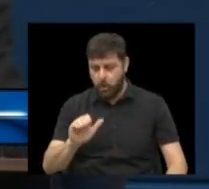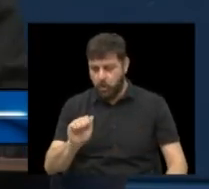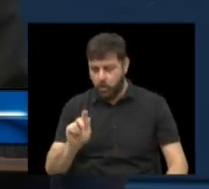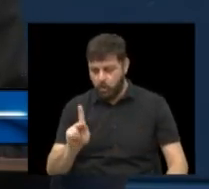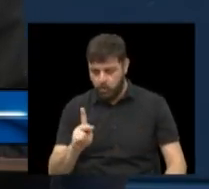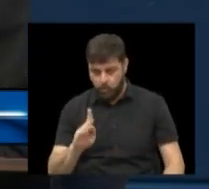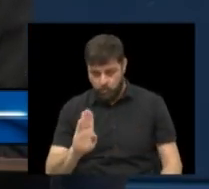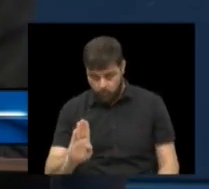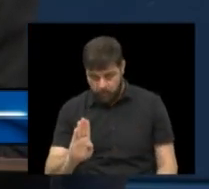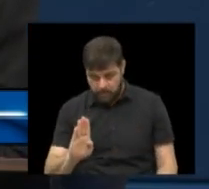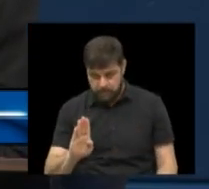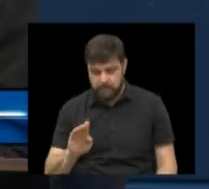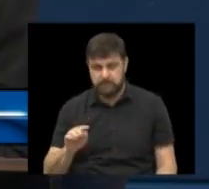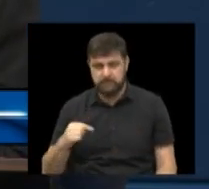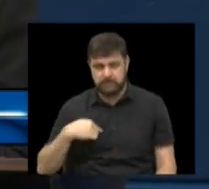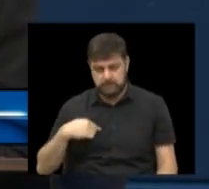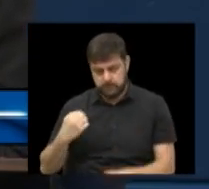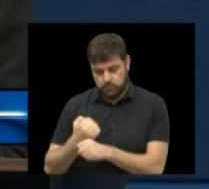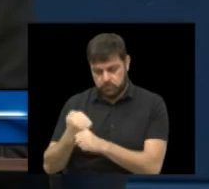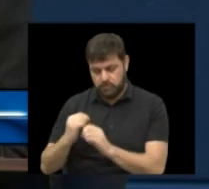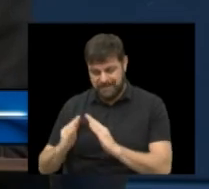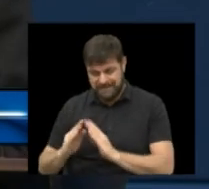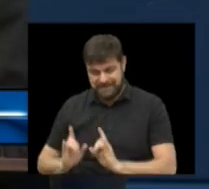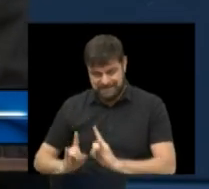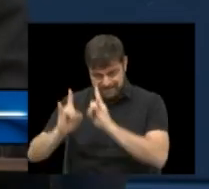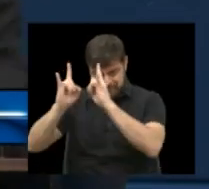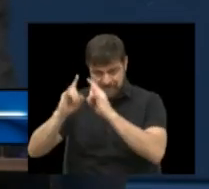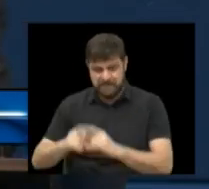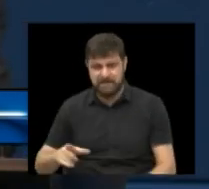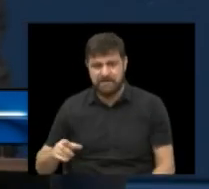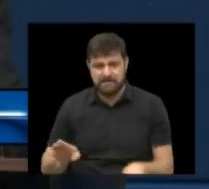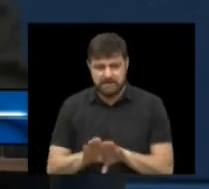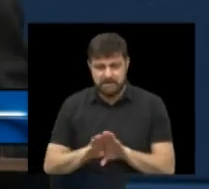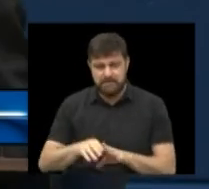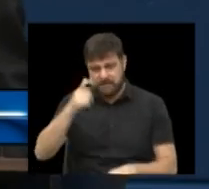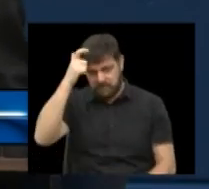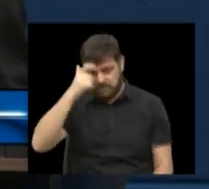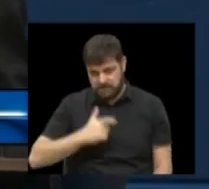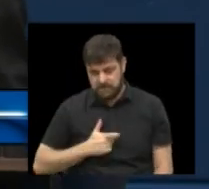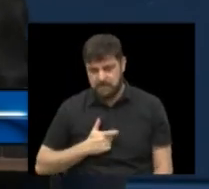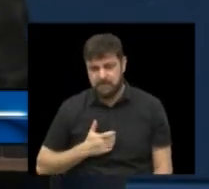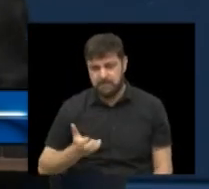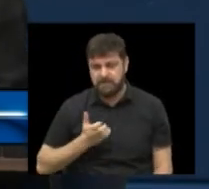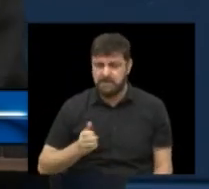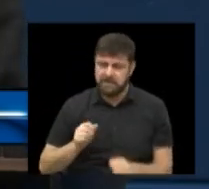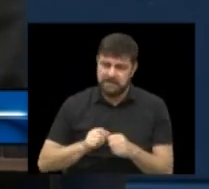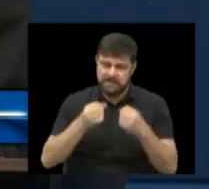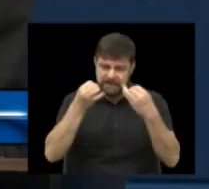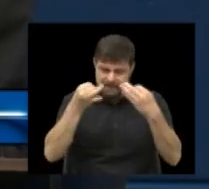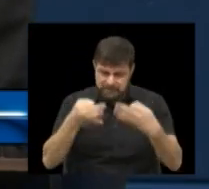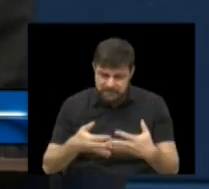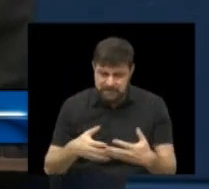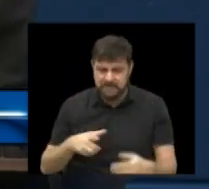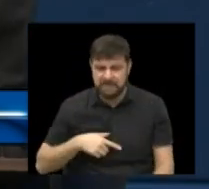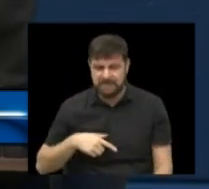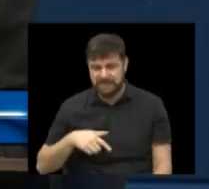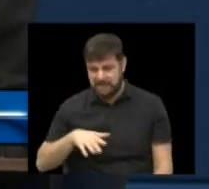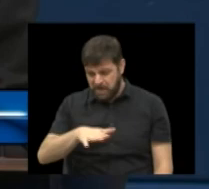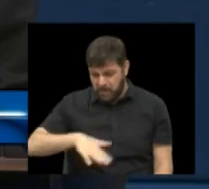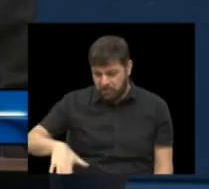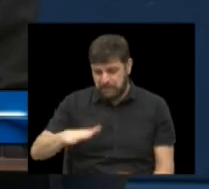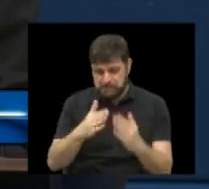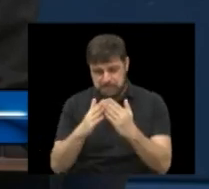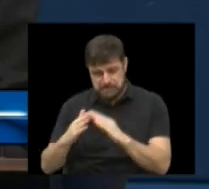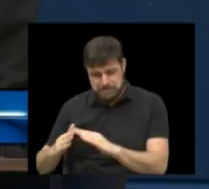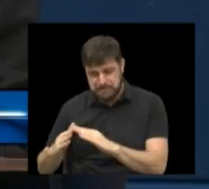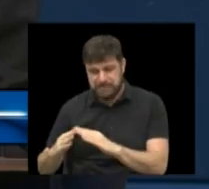à moradia que elas possuem. Quando for tirar um munícipe que está morando próximo de uma área de risco,